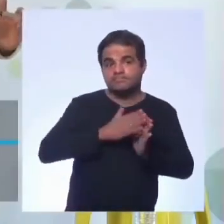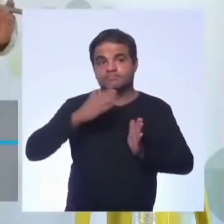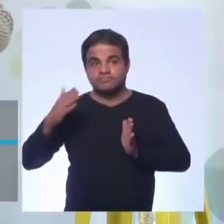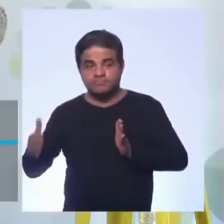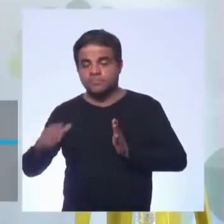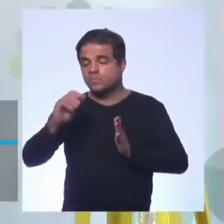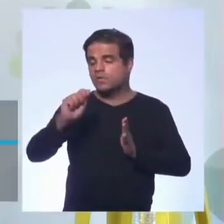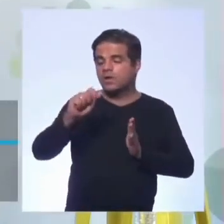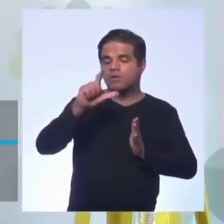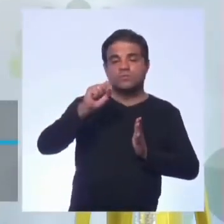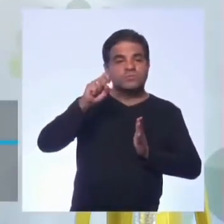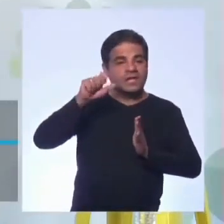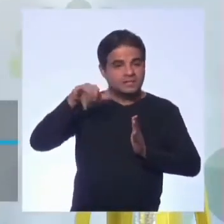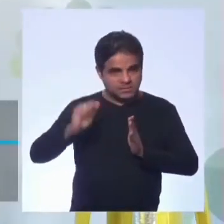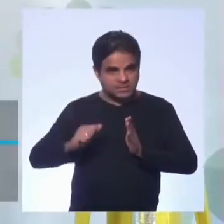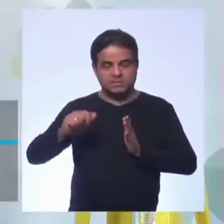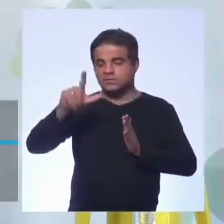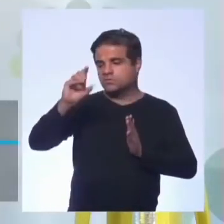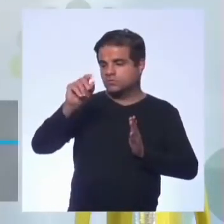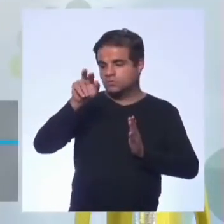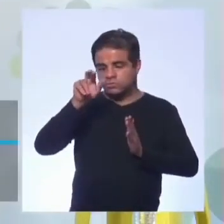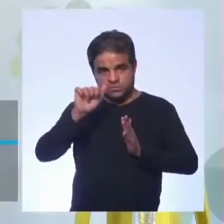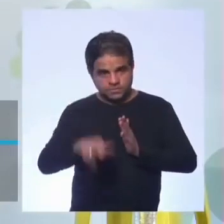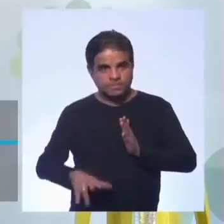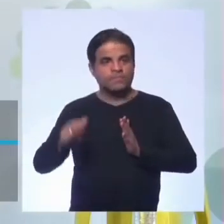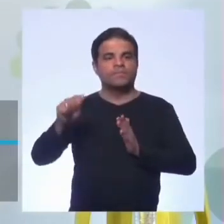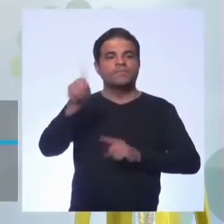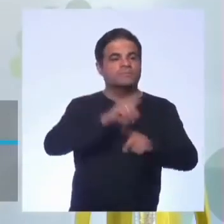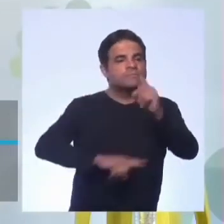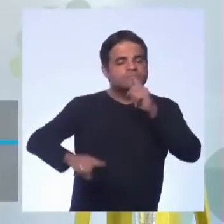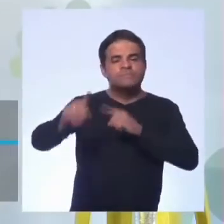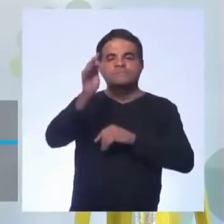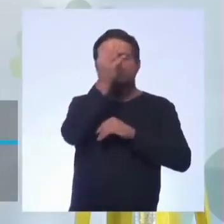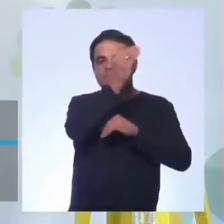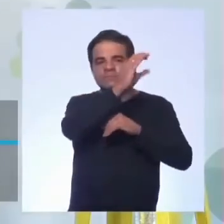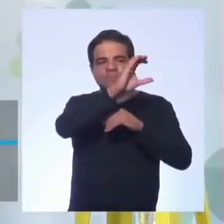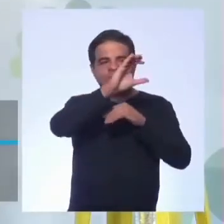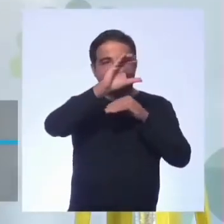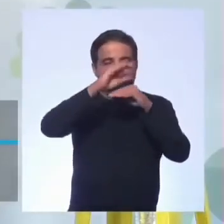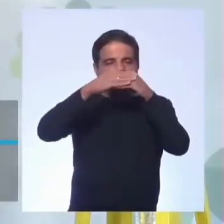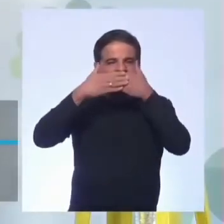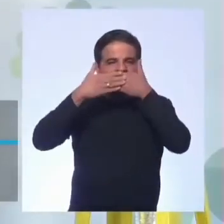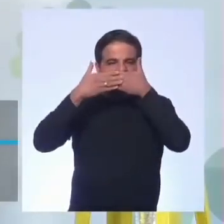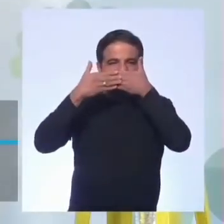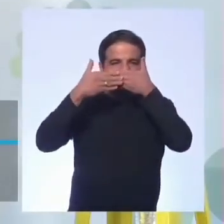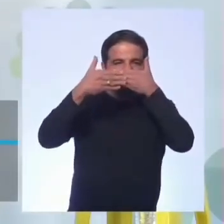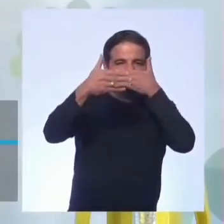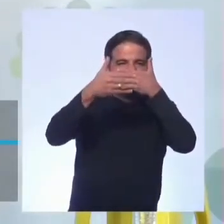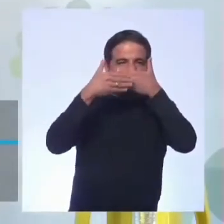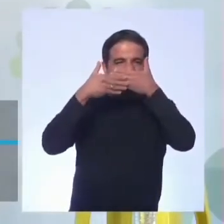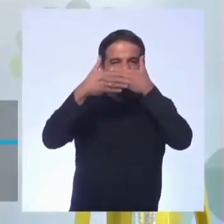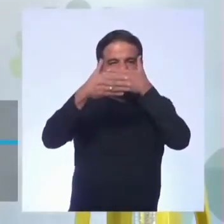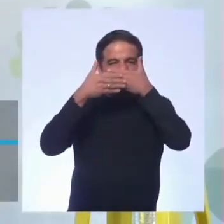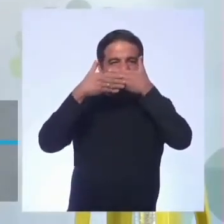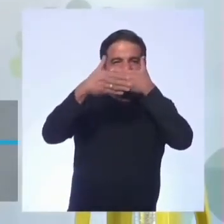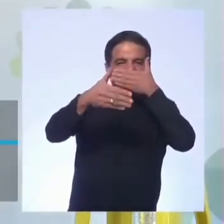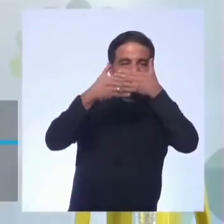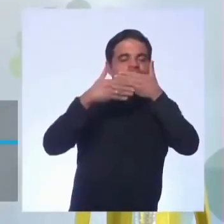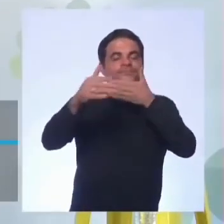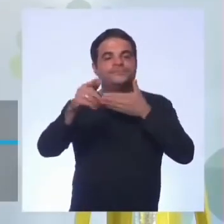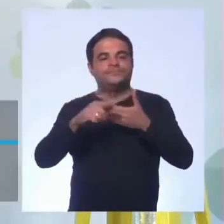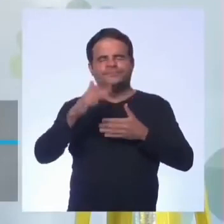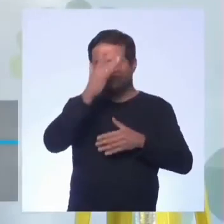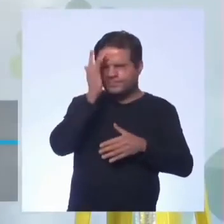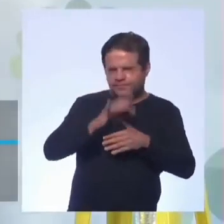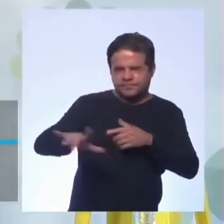e Lorena fosse um território, um domínio da França, muitas pessoas que viviam ali